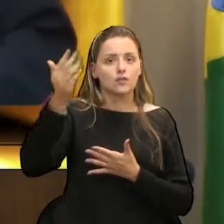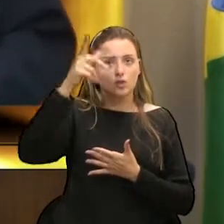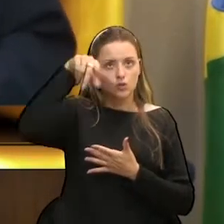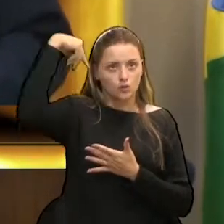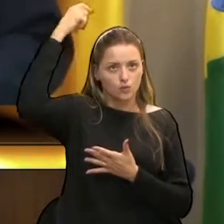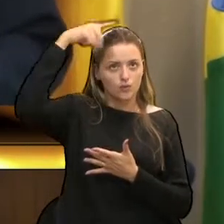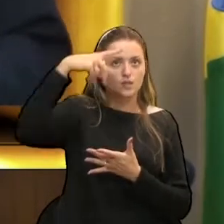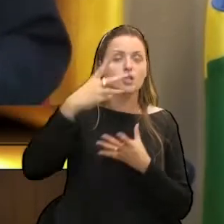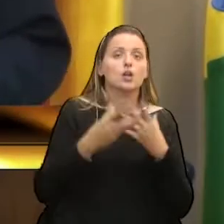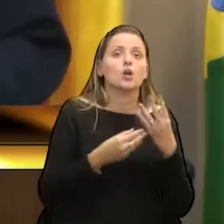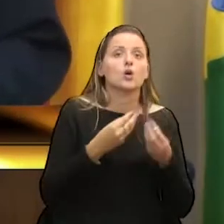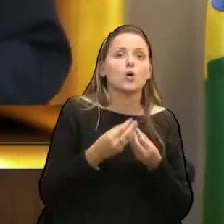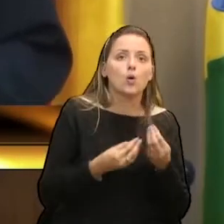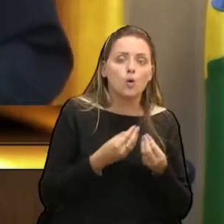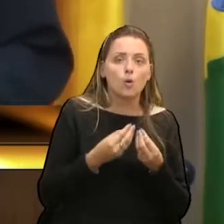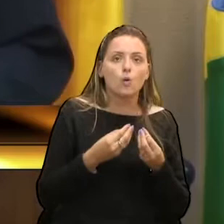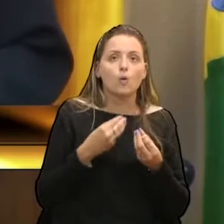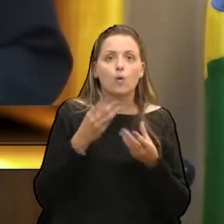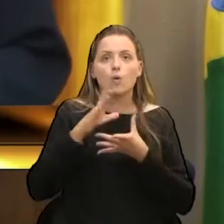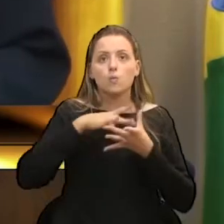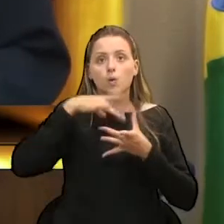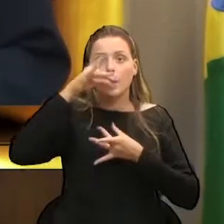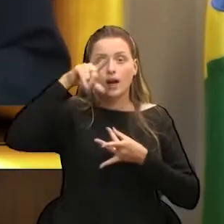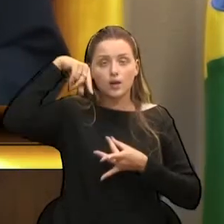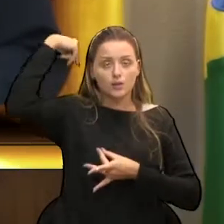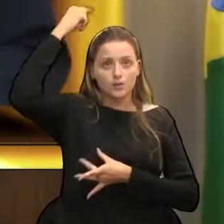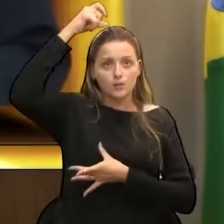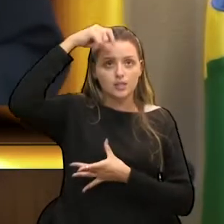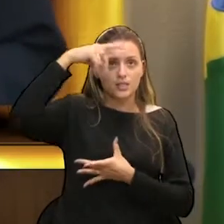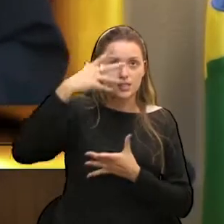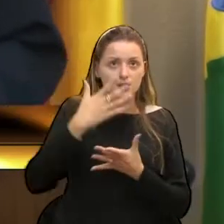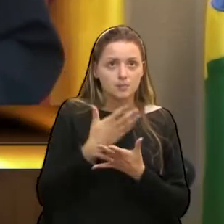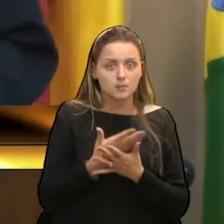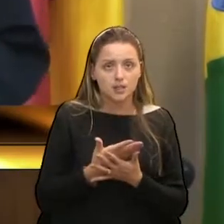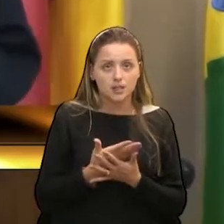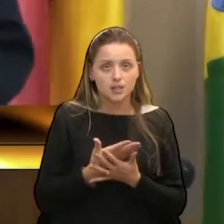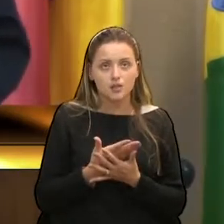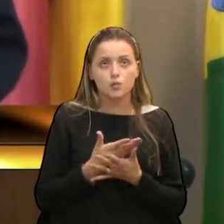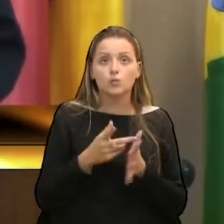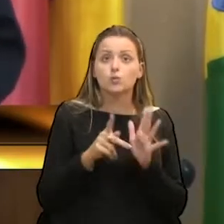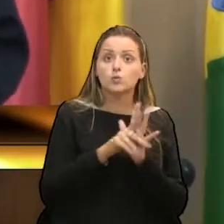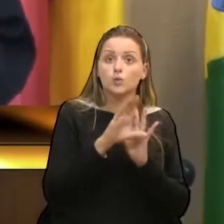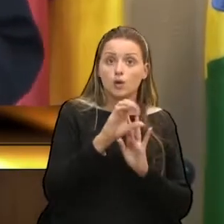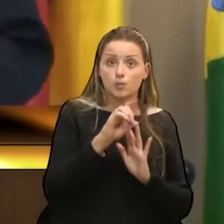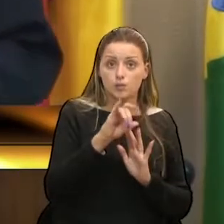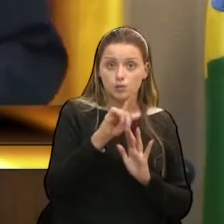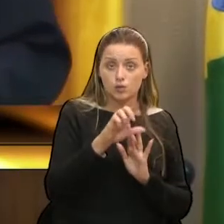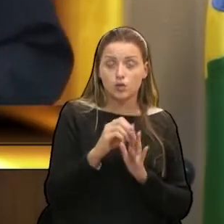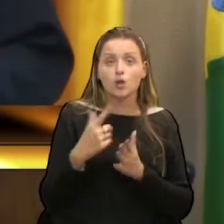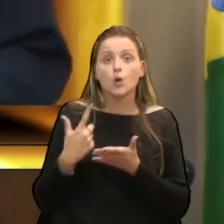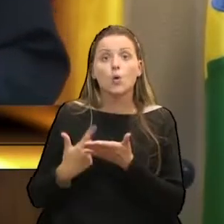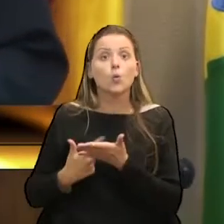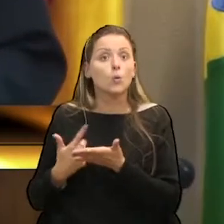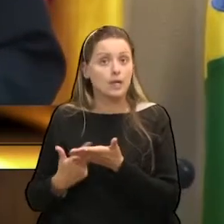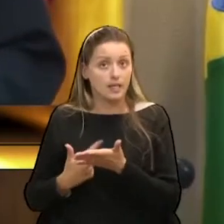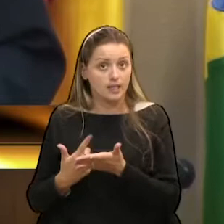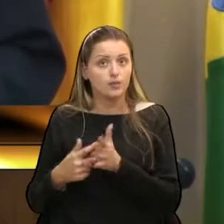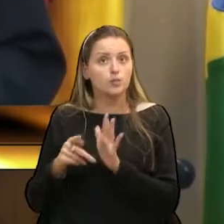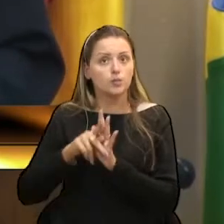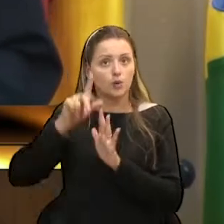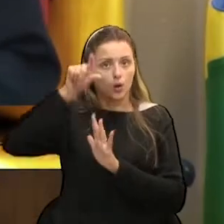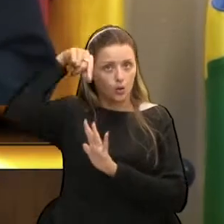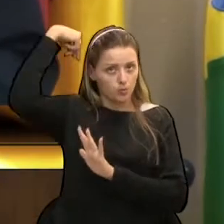da falange dos espíritos da codificação. O Livro dos Espíritos se apresenta como